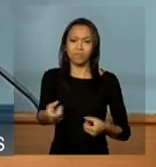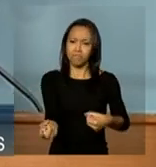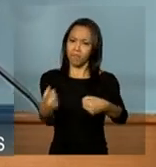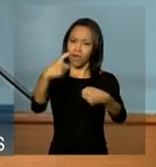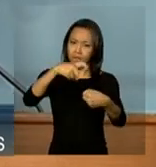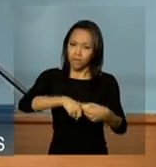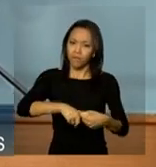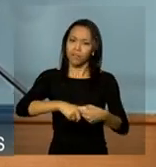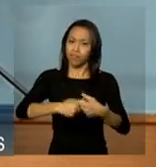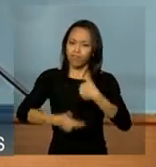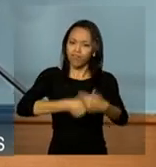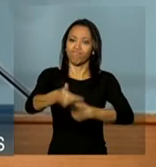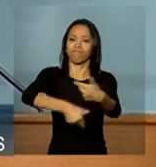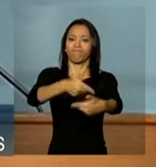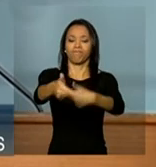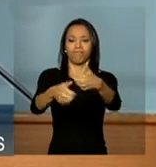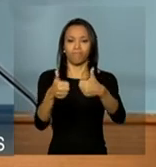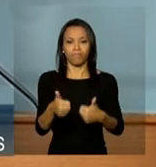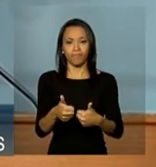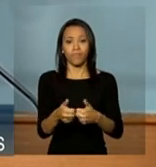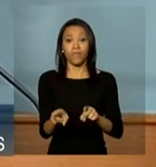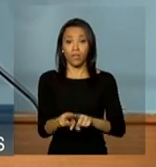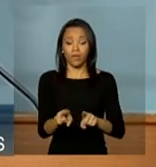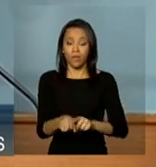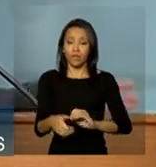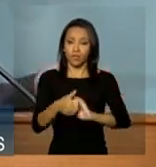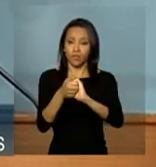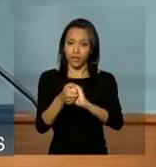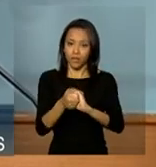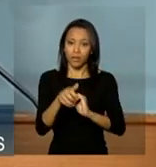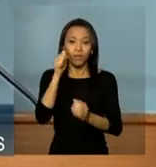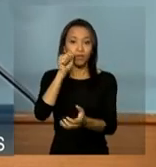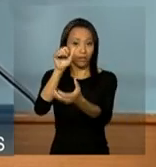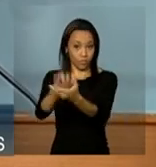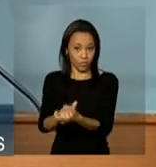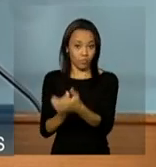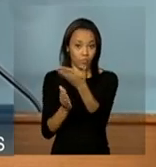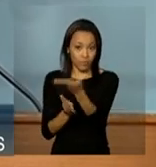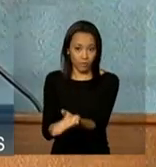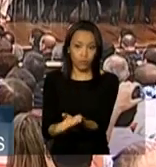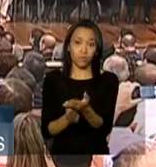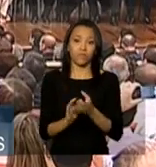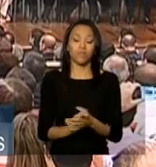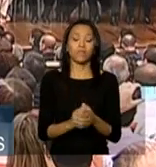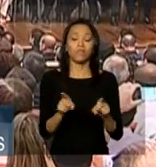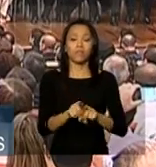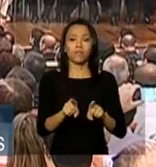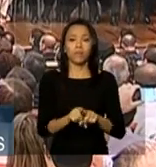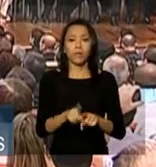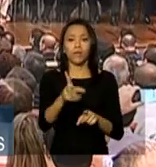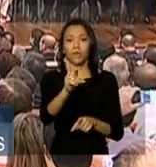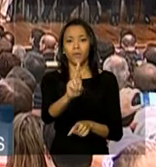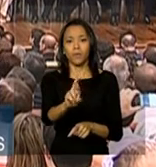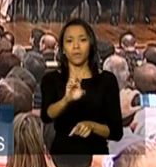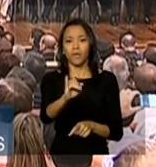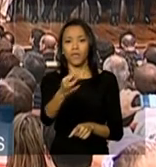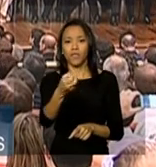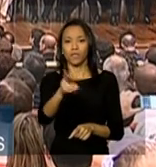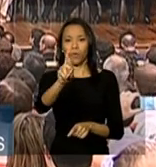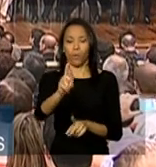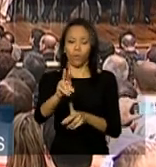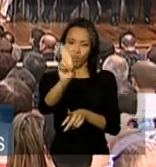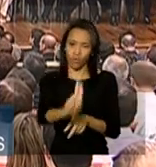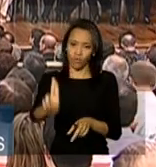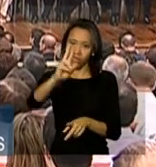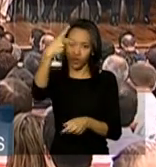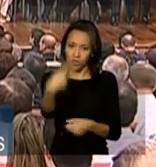realizar conjuntamente. Saúdo também a primeira-dama Alexandra. Saúdo o magnífico reitor da Universidade de Caxias